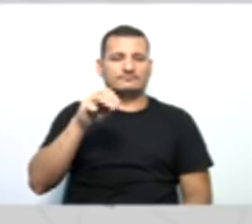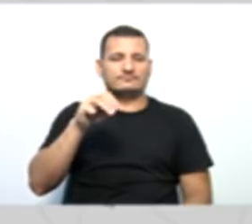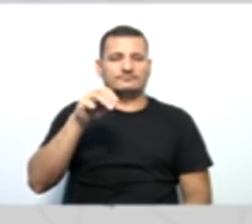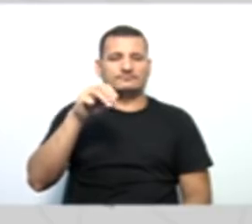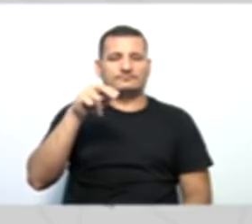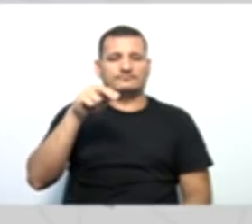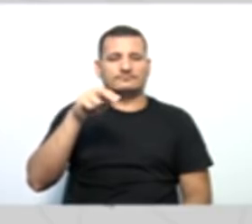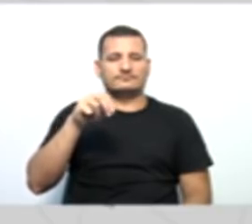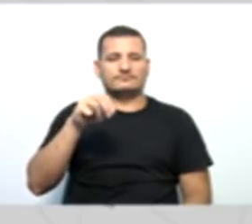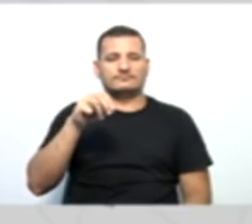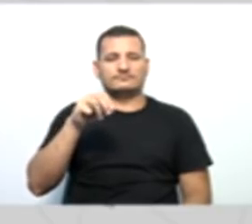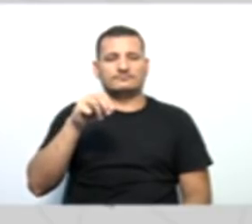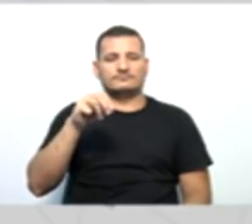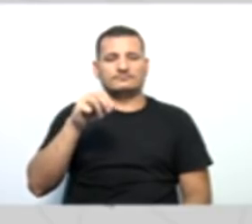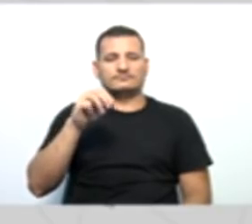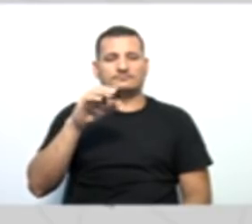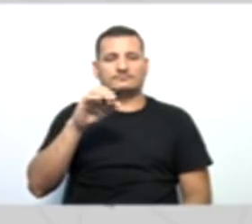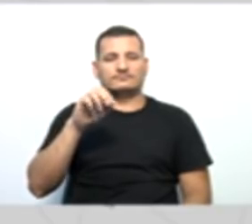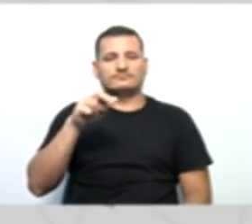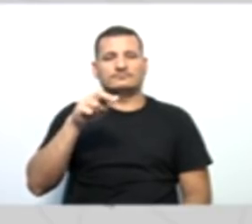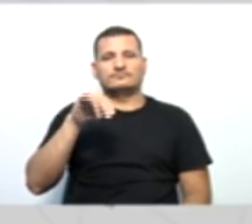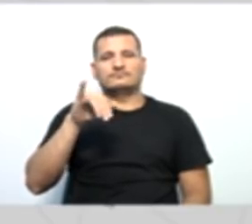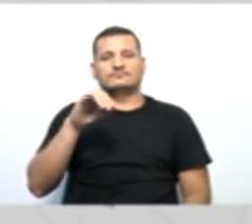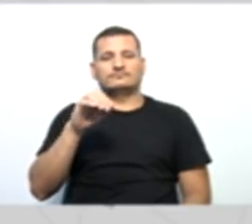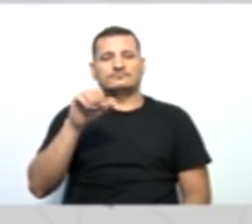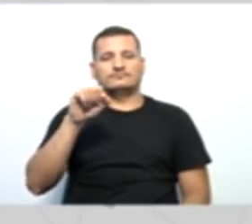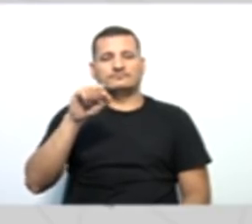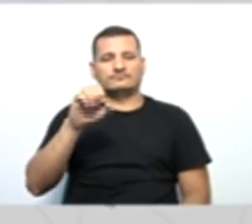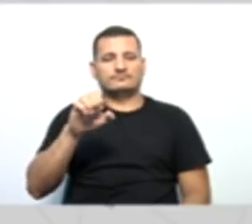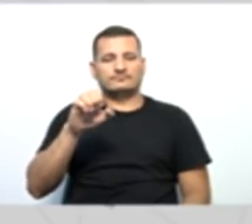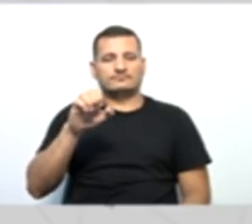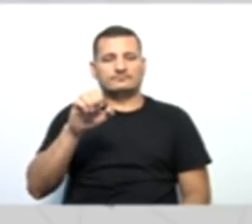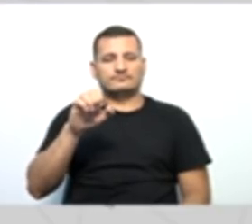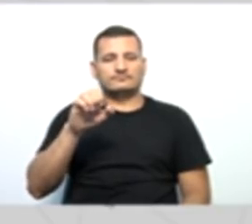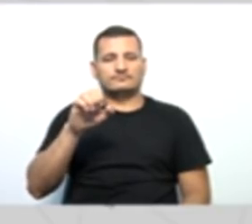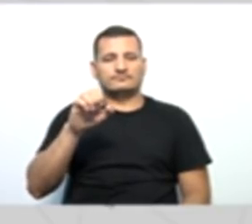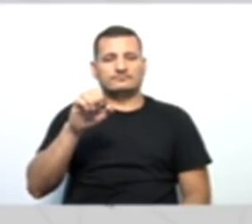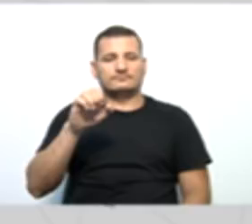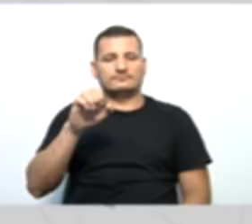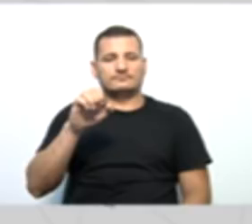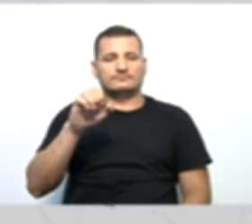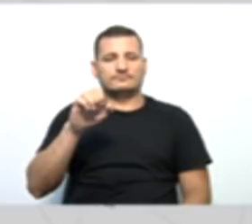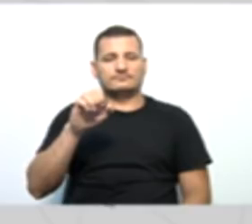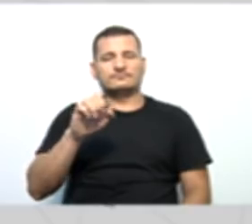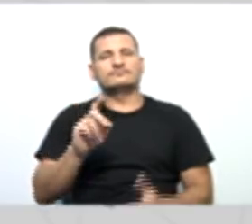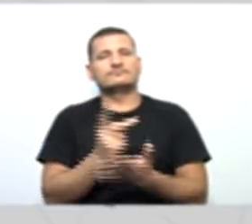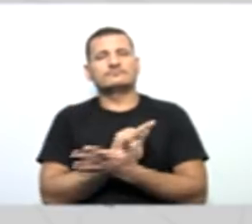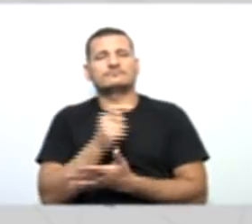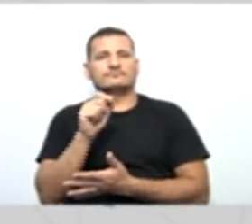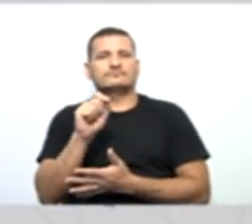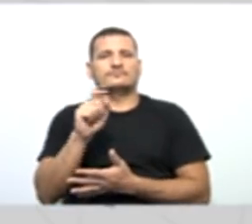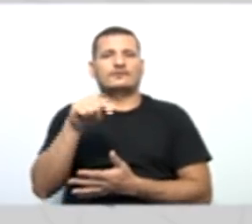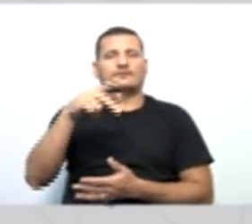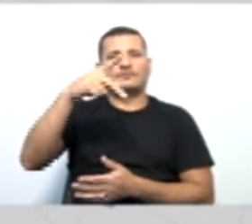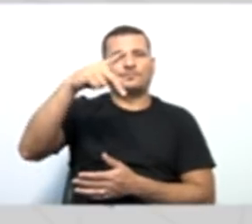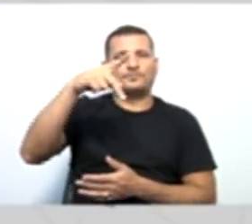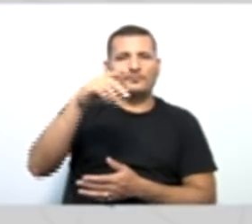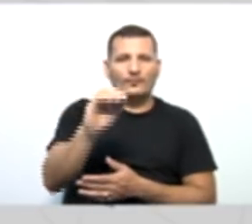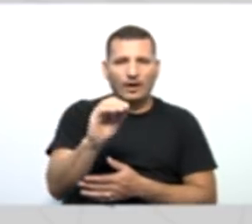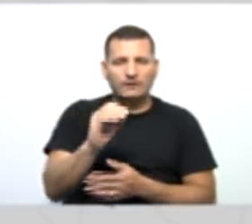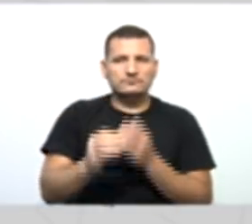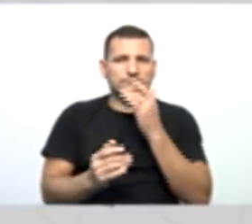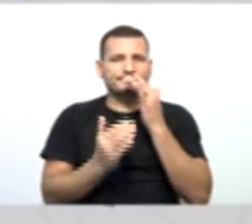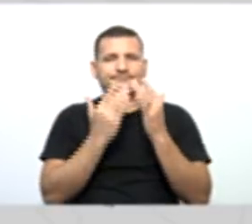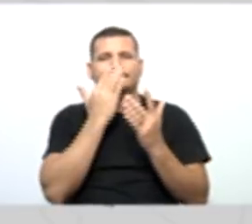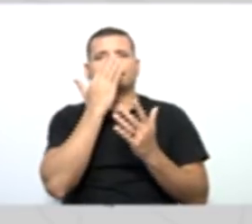hein? Olha aí, ó. Né? Pneumoconioses, causadas pela poeira, tá certo? E do